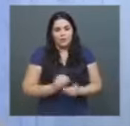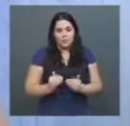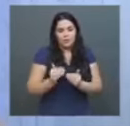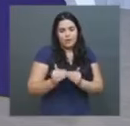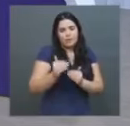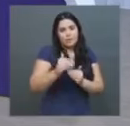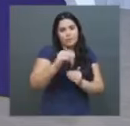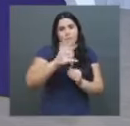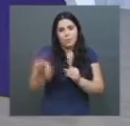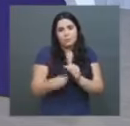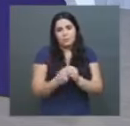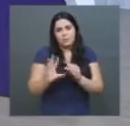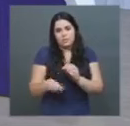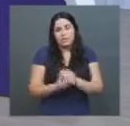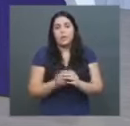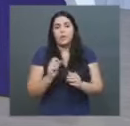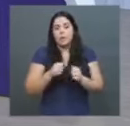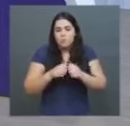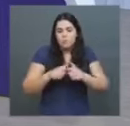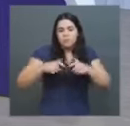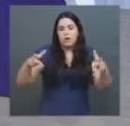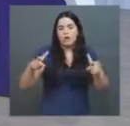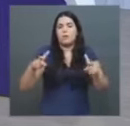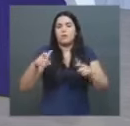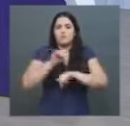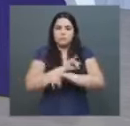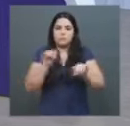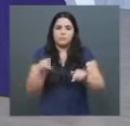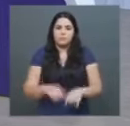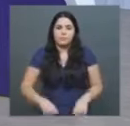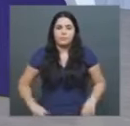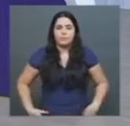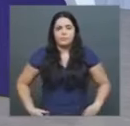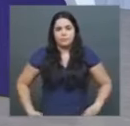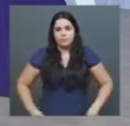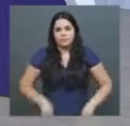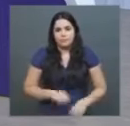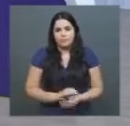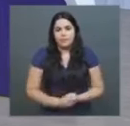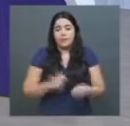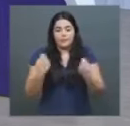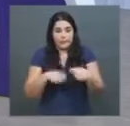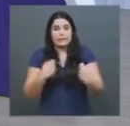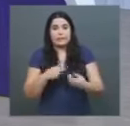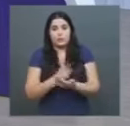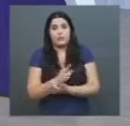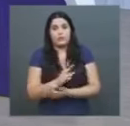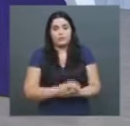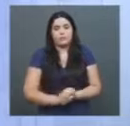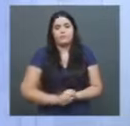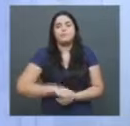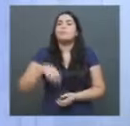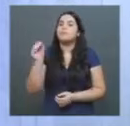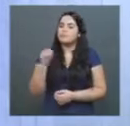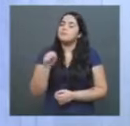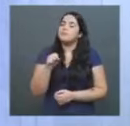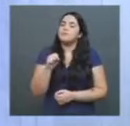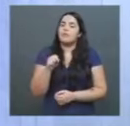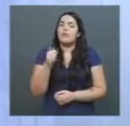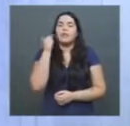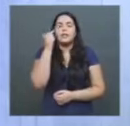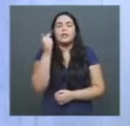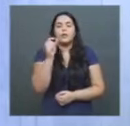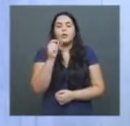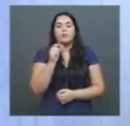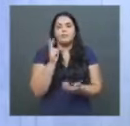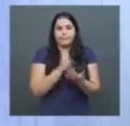esse projeto para ampliar o diálogo. E tem que ser ações permanentes também, né? É importante a gente destacar. A ideia é ampliar e manter